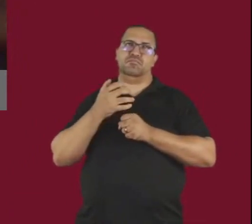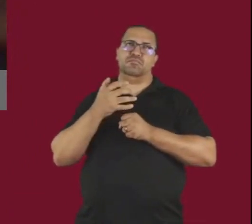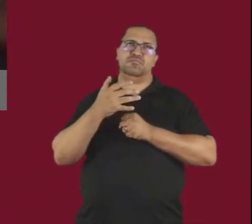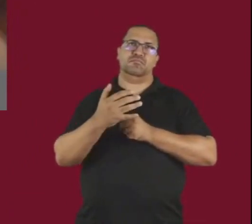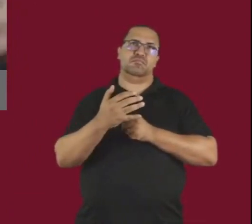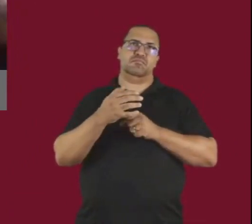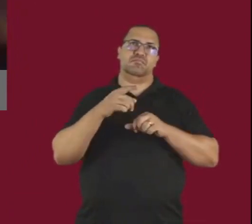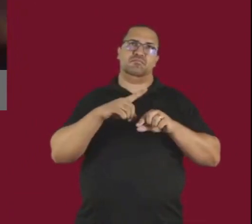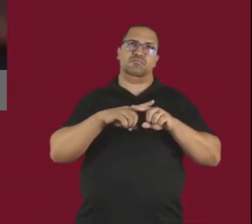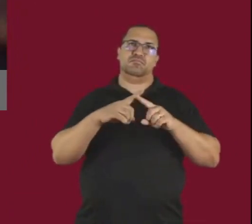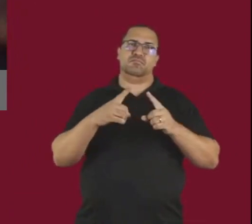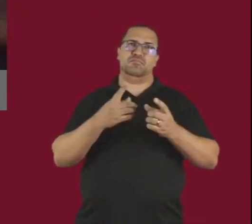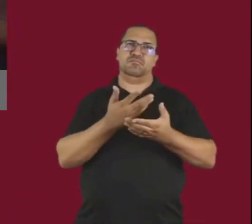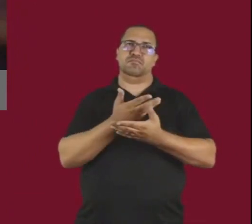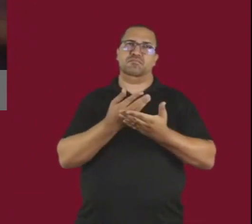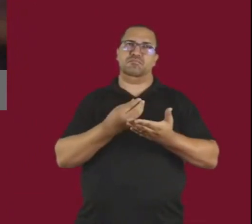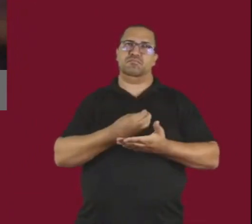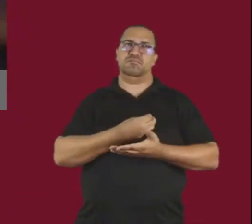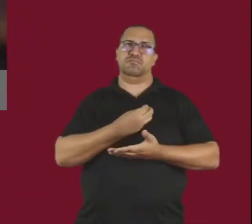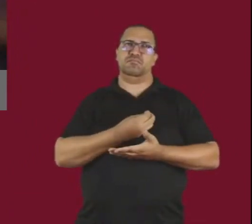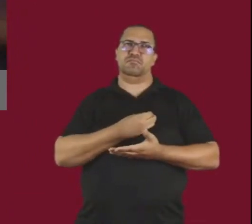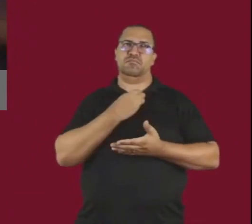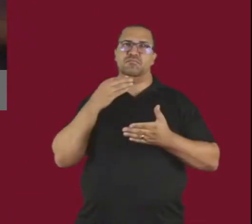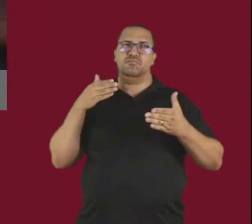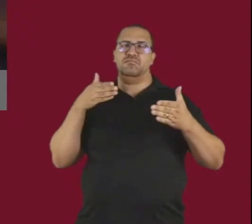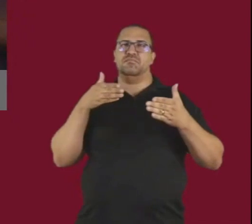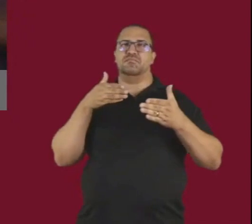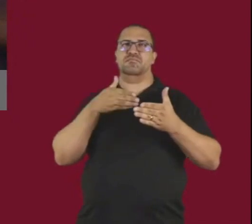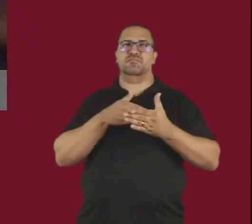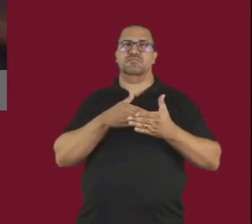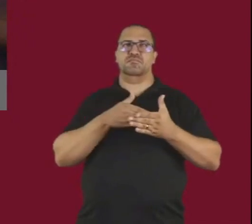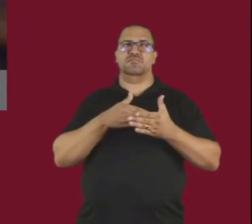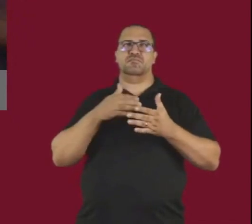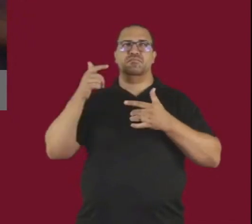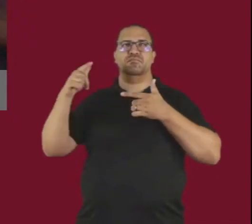Mas a gente teve uma vida até aqui, em outras condições.